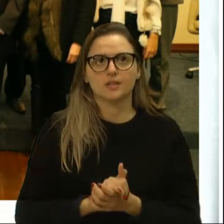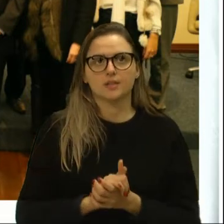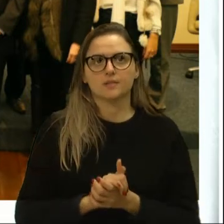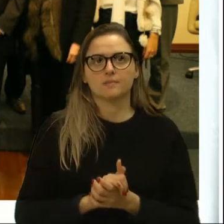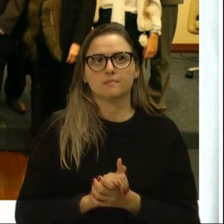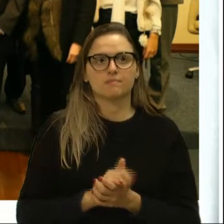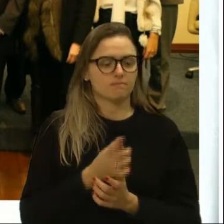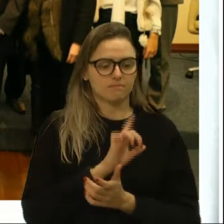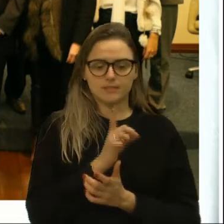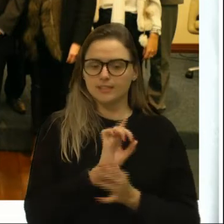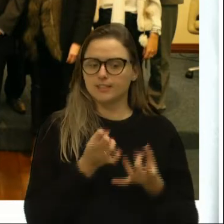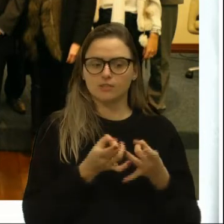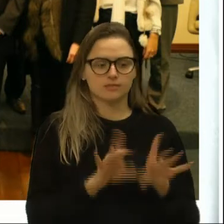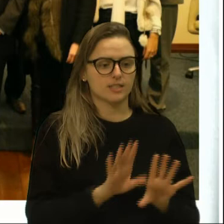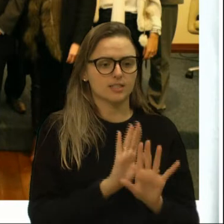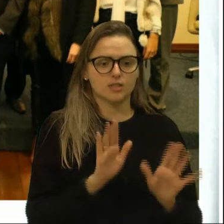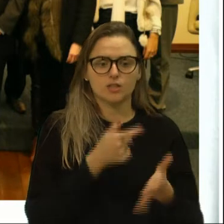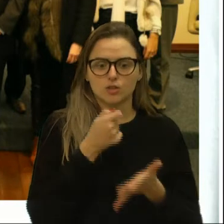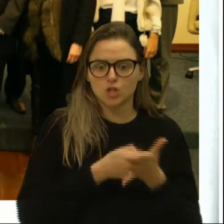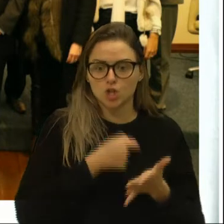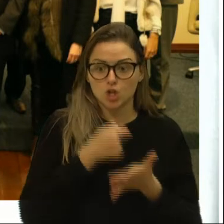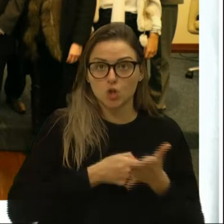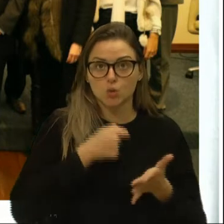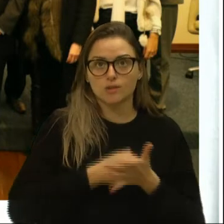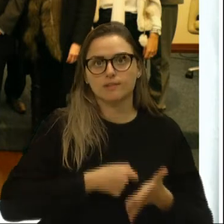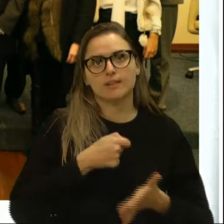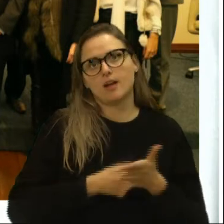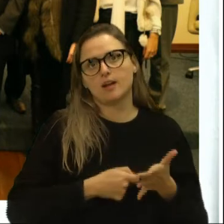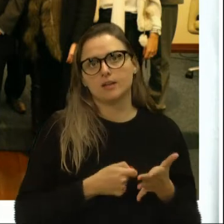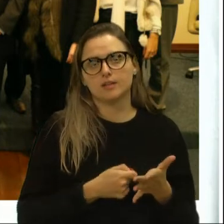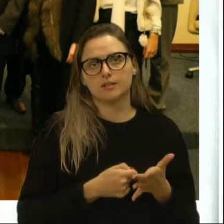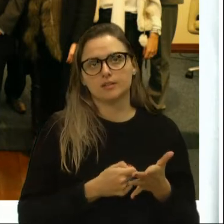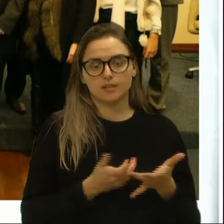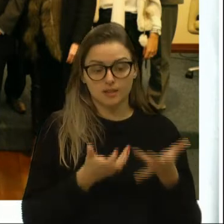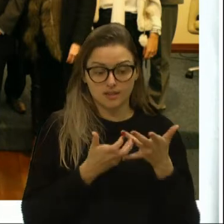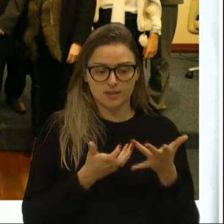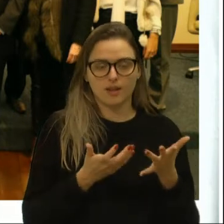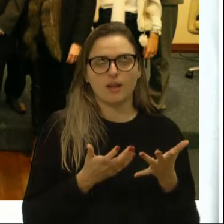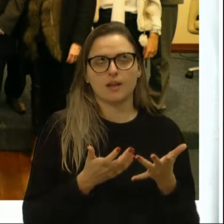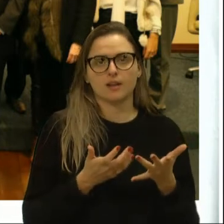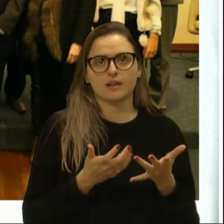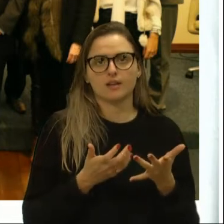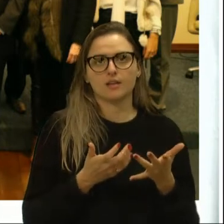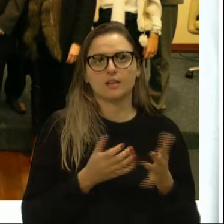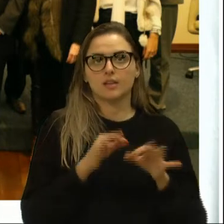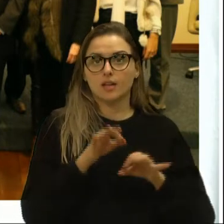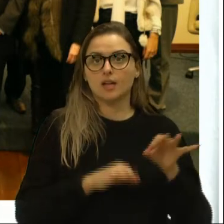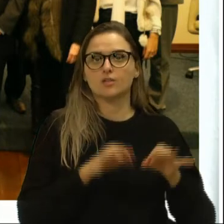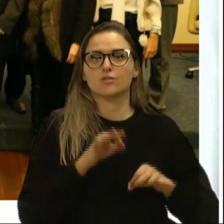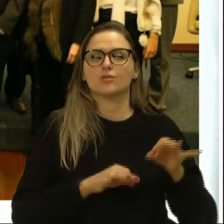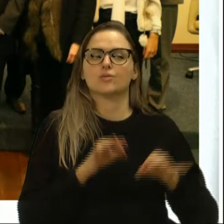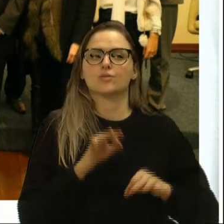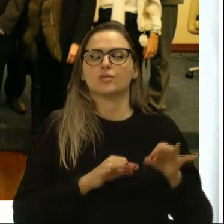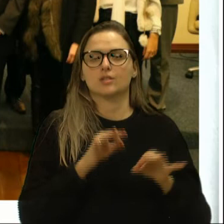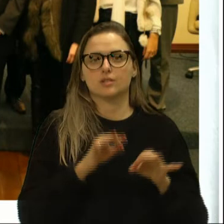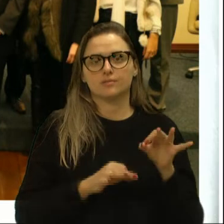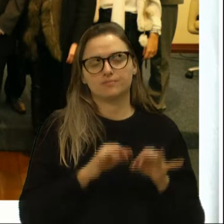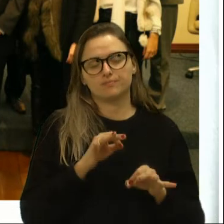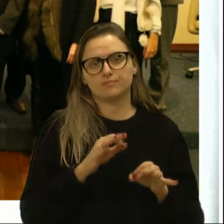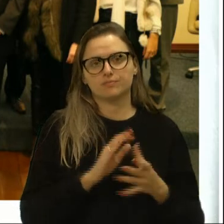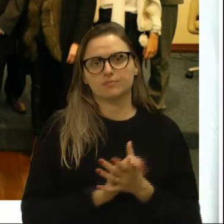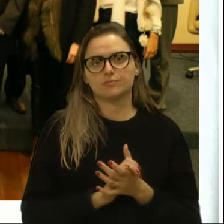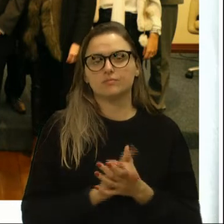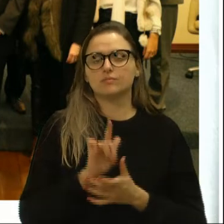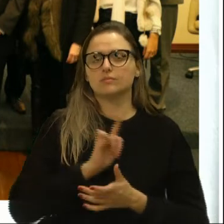que não desistiram ainda de lutar, né, pela justiça.